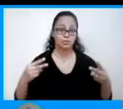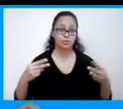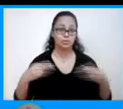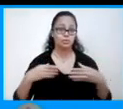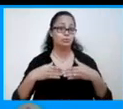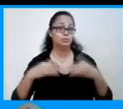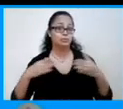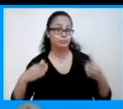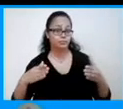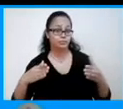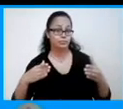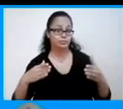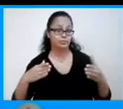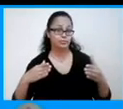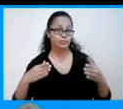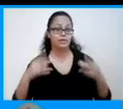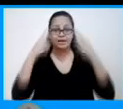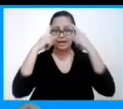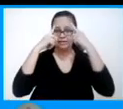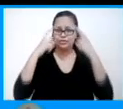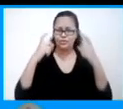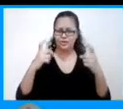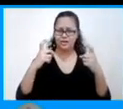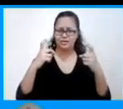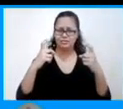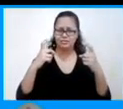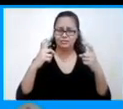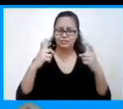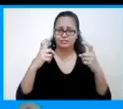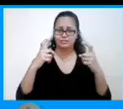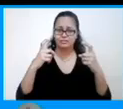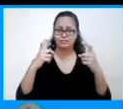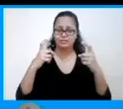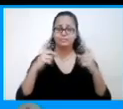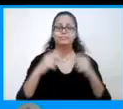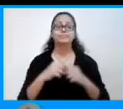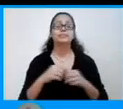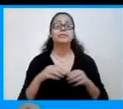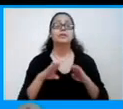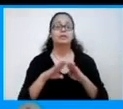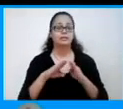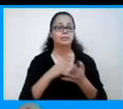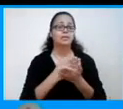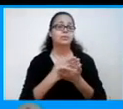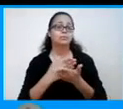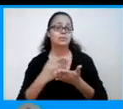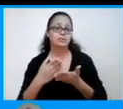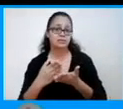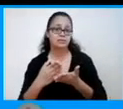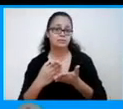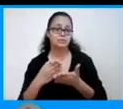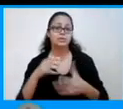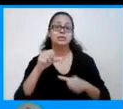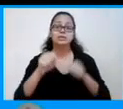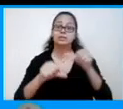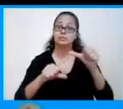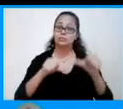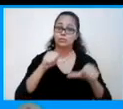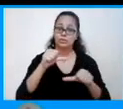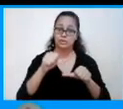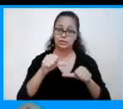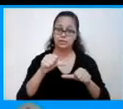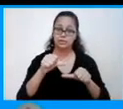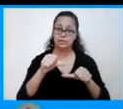violência urbana, e dentro do assunto da violência urbana nós falamos do tráfego, e iniciamos aí as questões ambientais